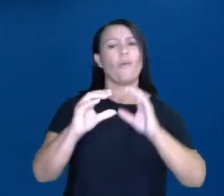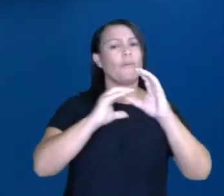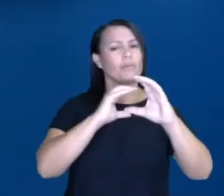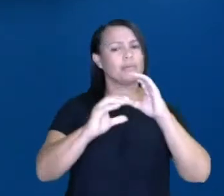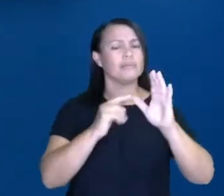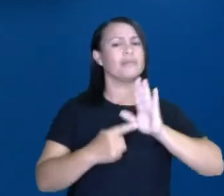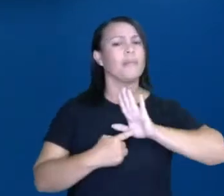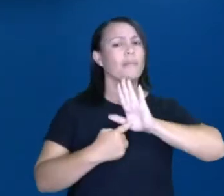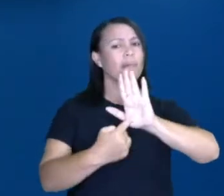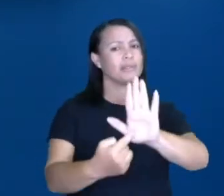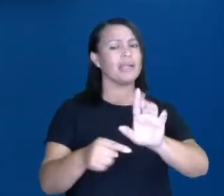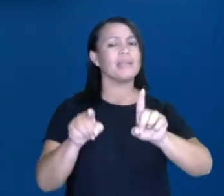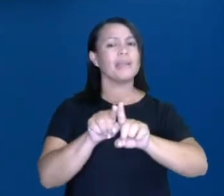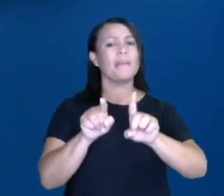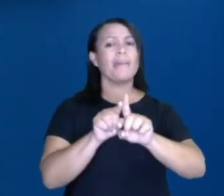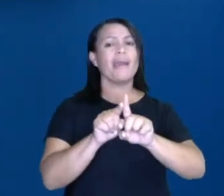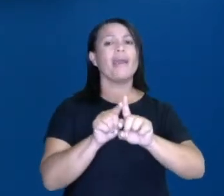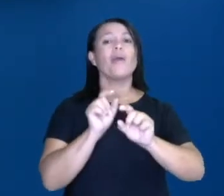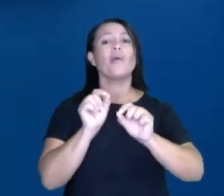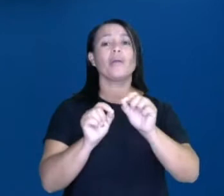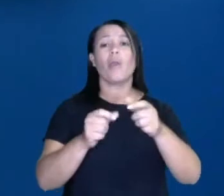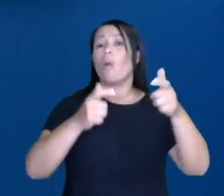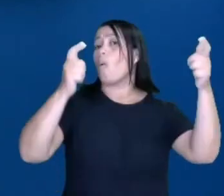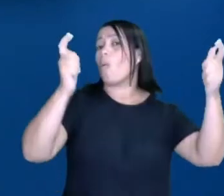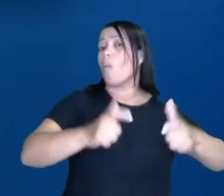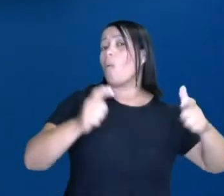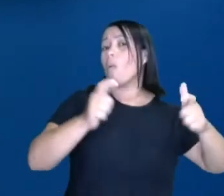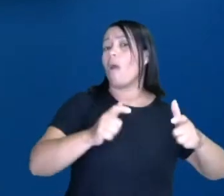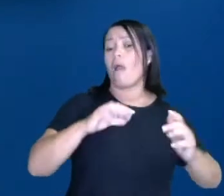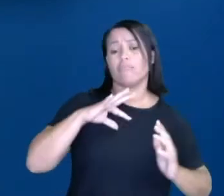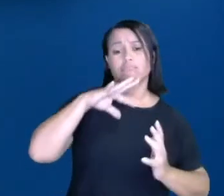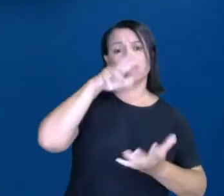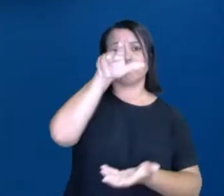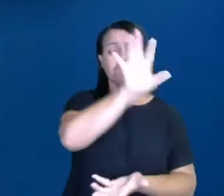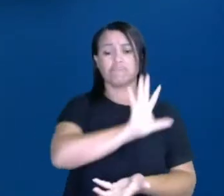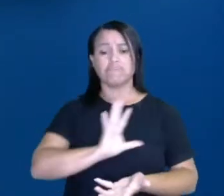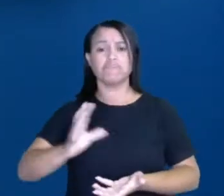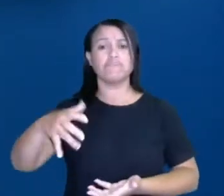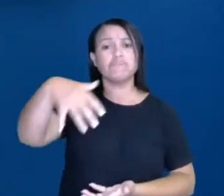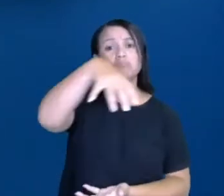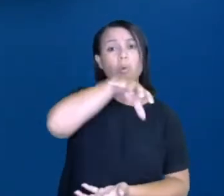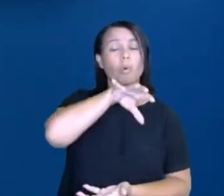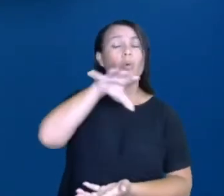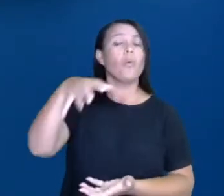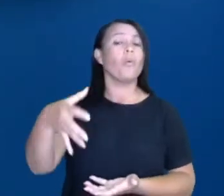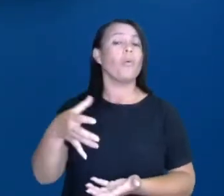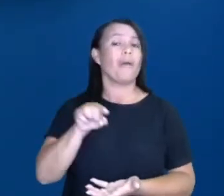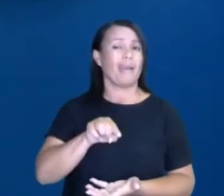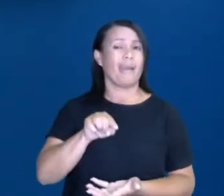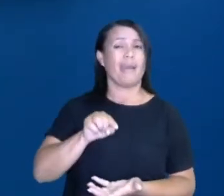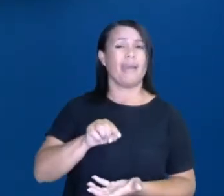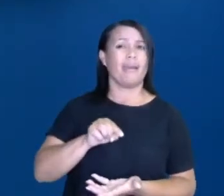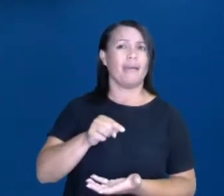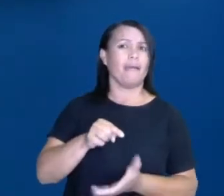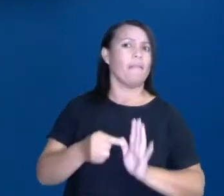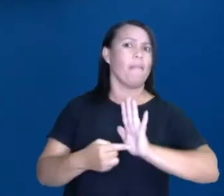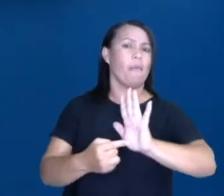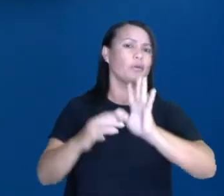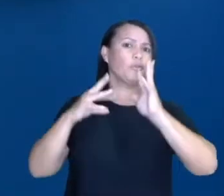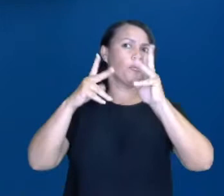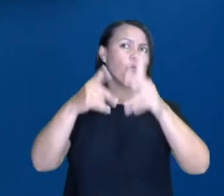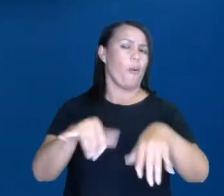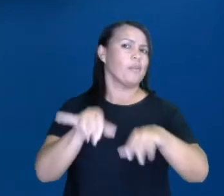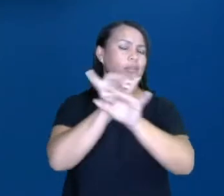para representar graficamente uma dada área no espaço terrestre. Eles não representam todas as informações presentes